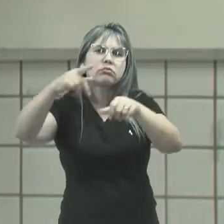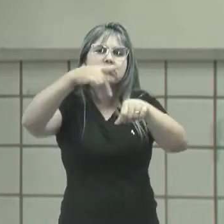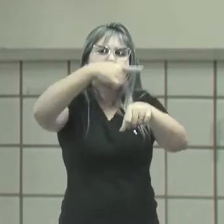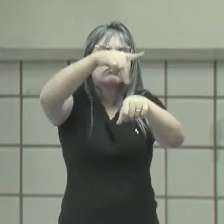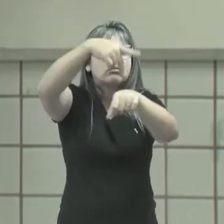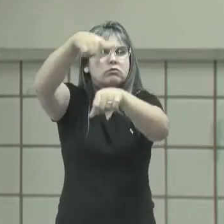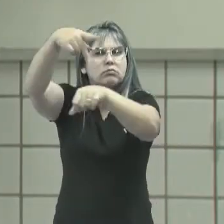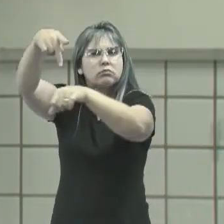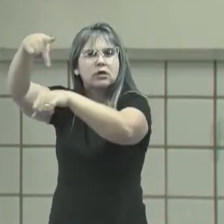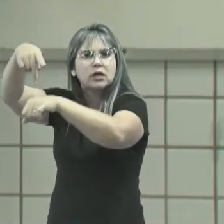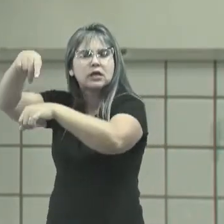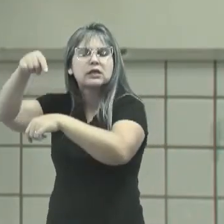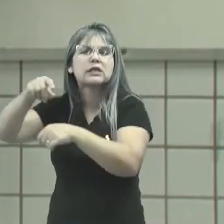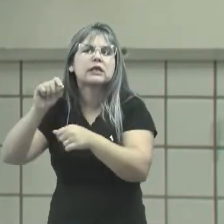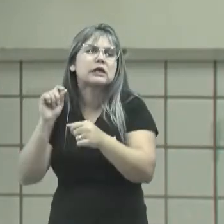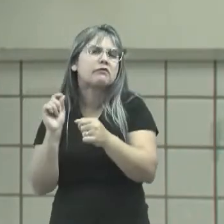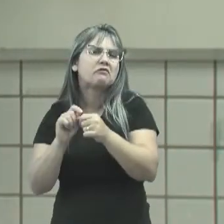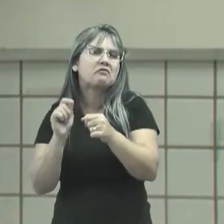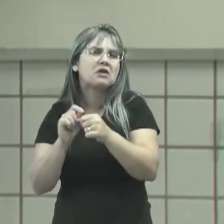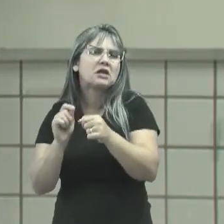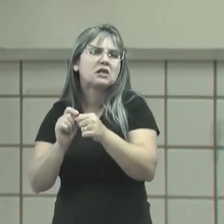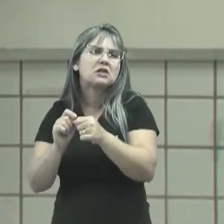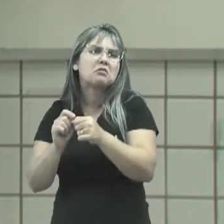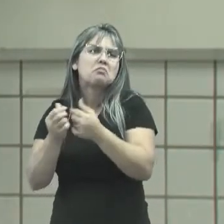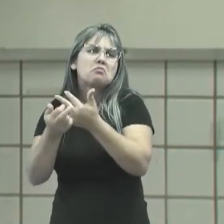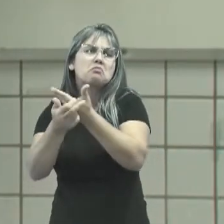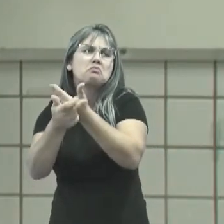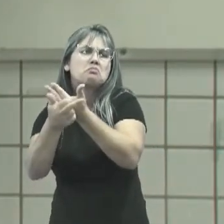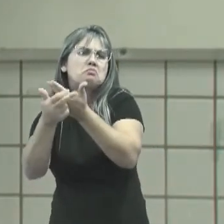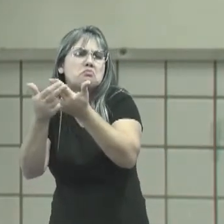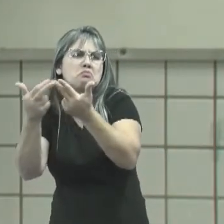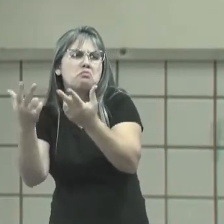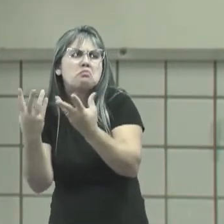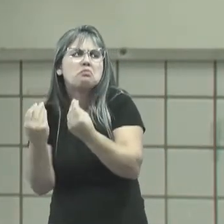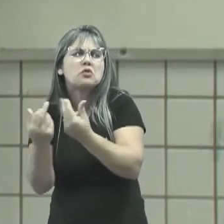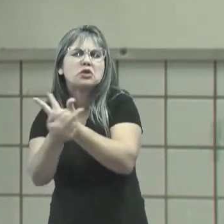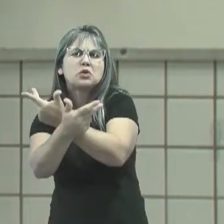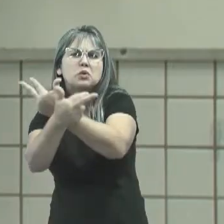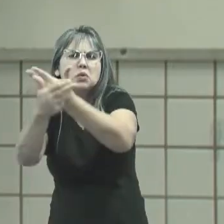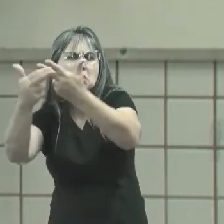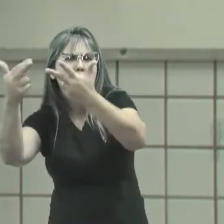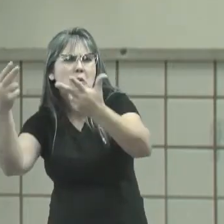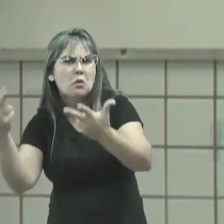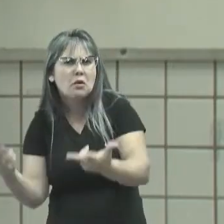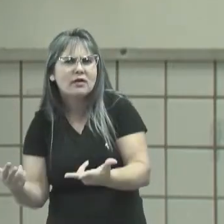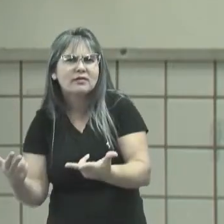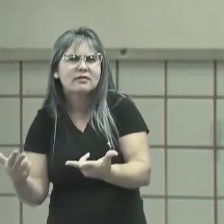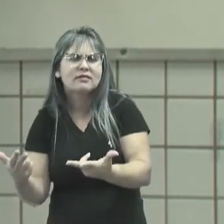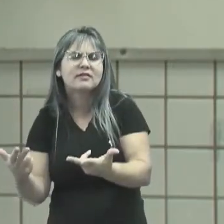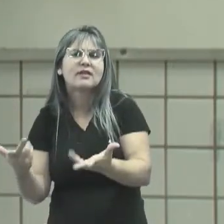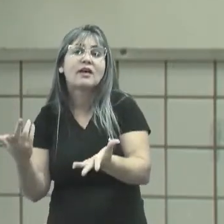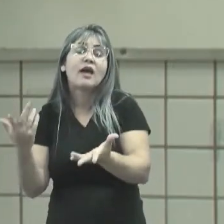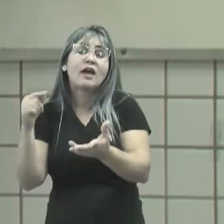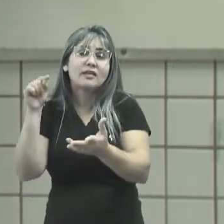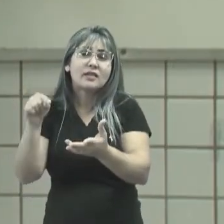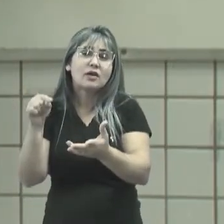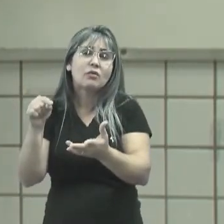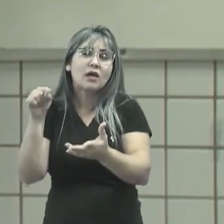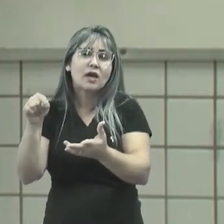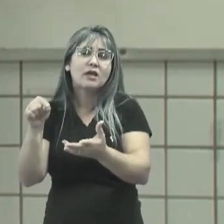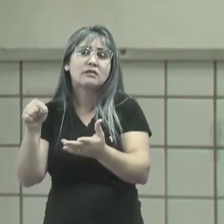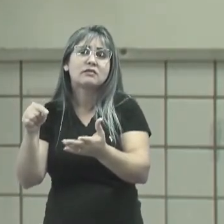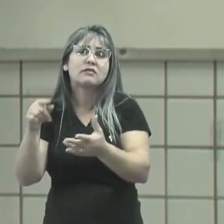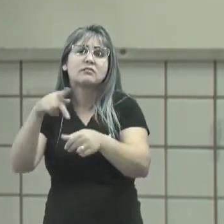substâncias, eles tendem a se ajustarem, produzir cada vez menos substância para evitar